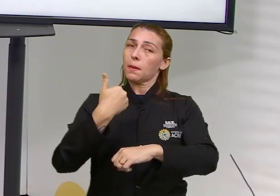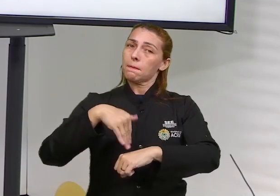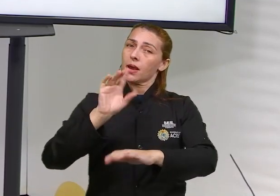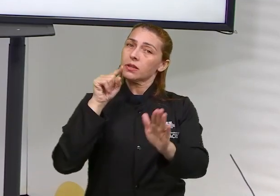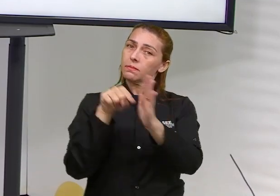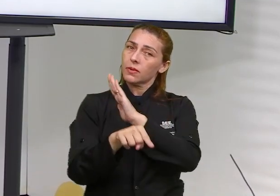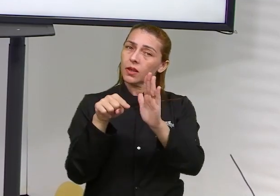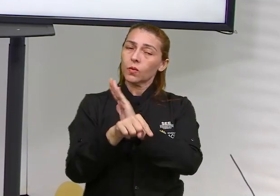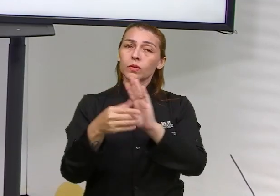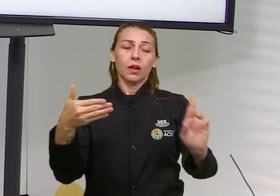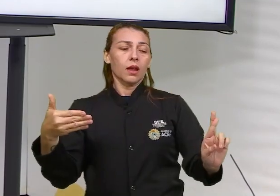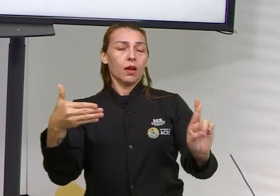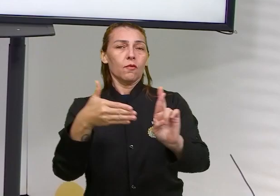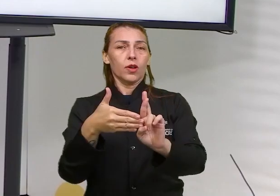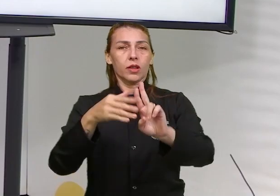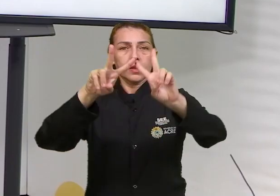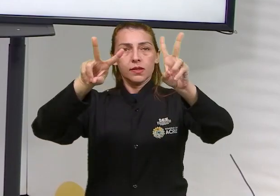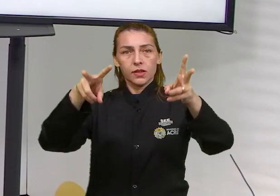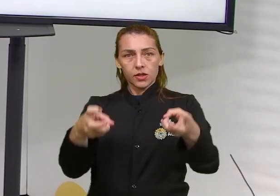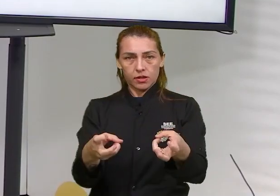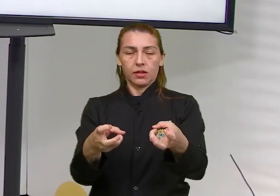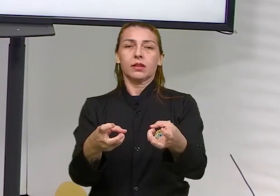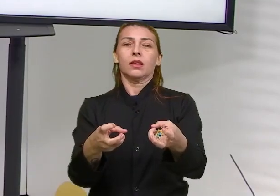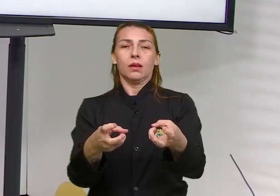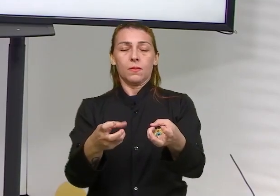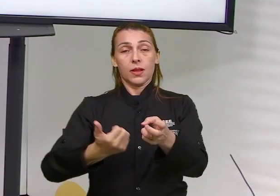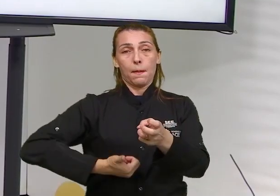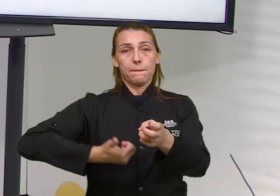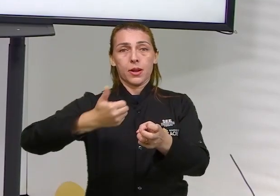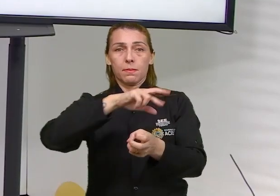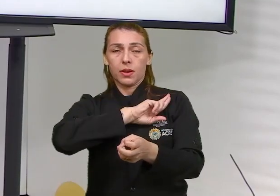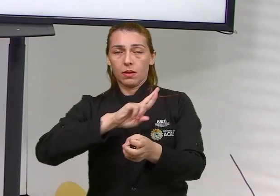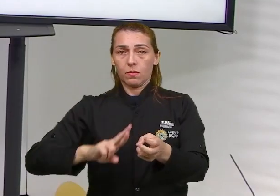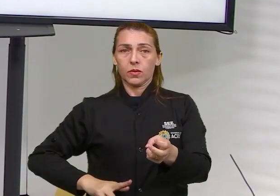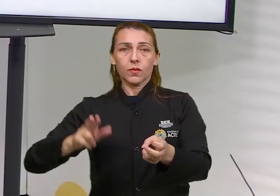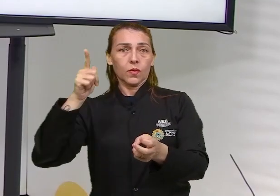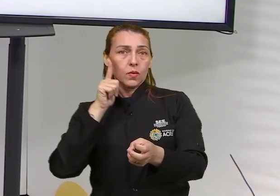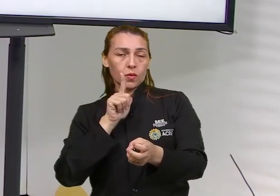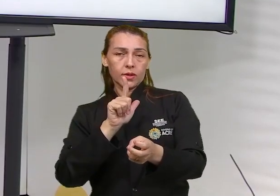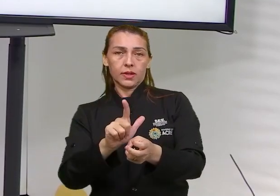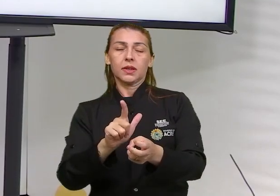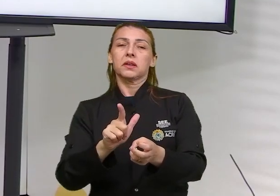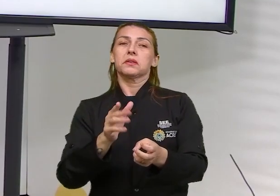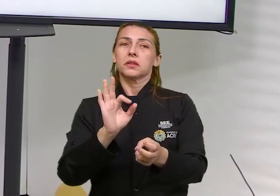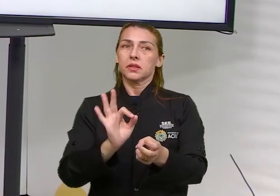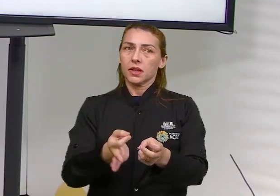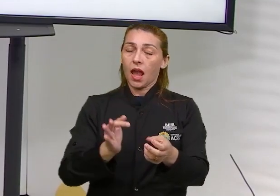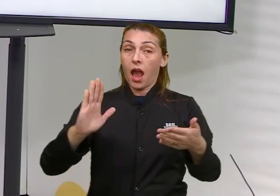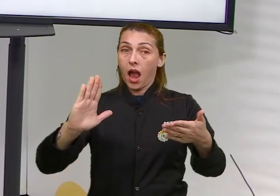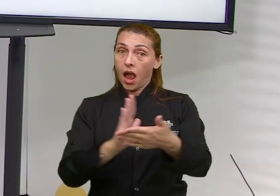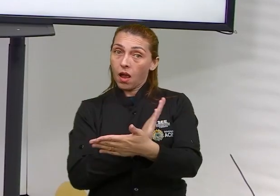questões referente a esses temas e esses aspectos da Primeira República para você conseguir se dar bem. Aqui